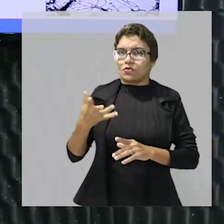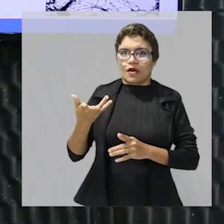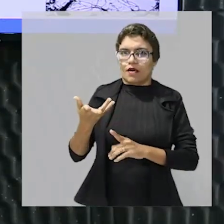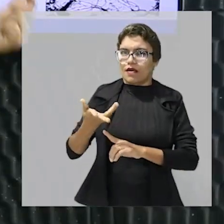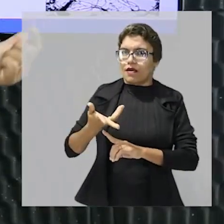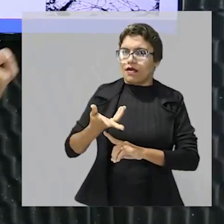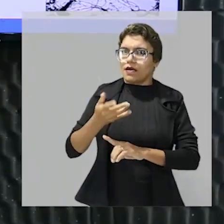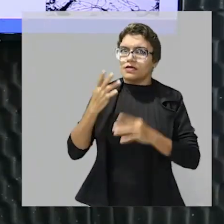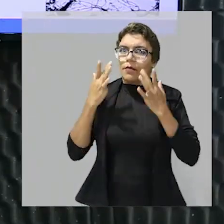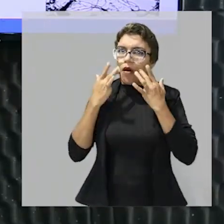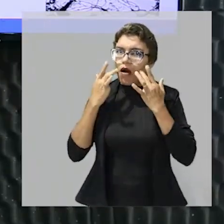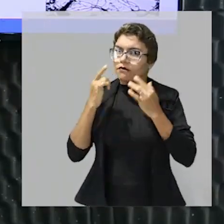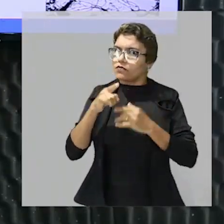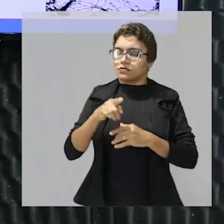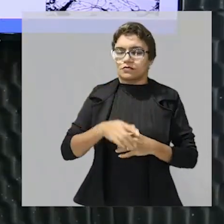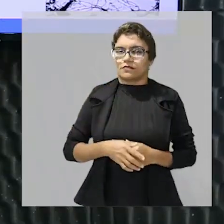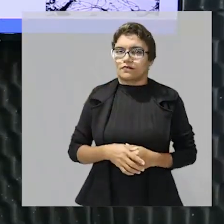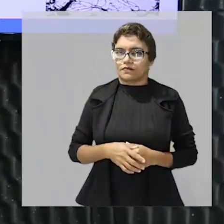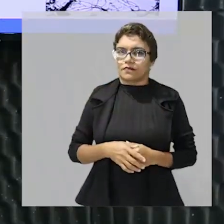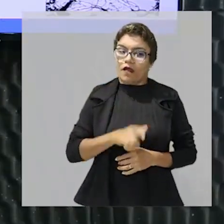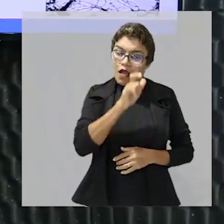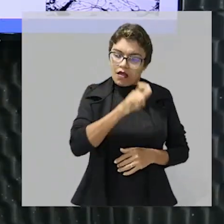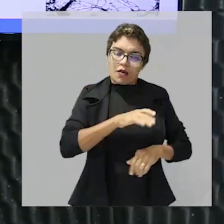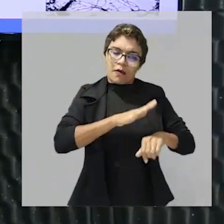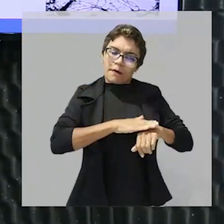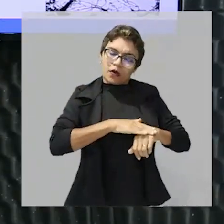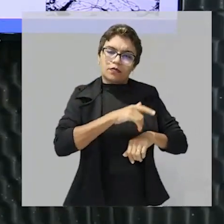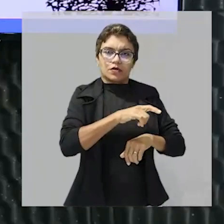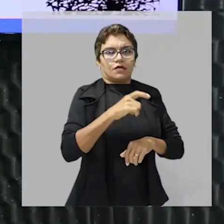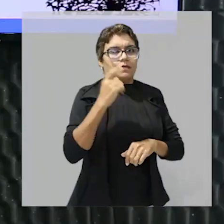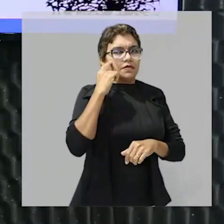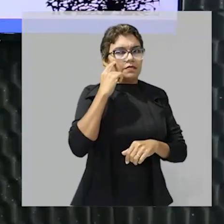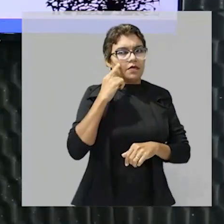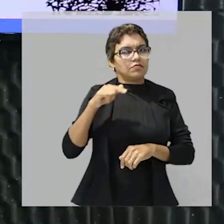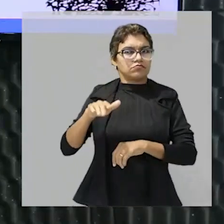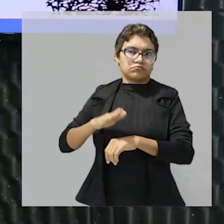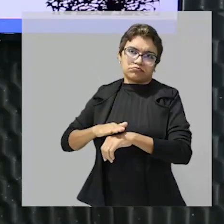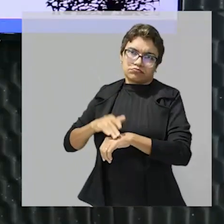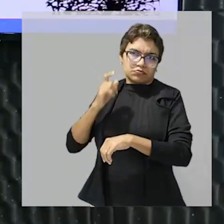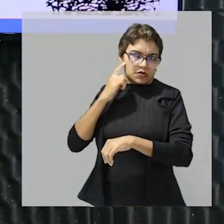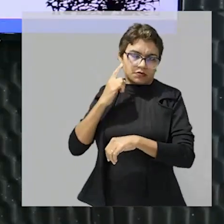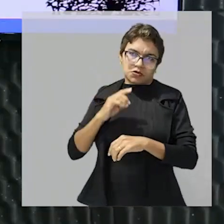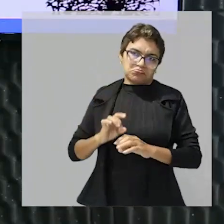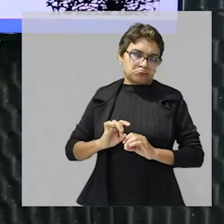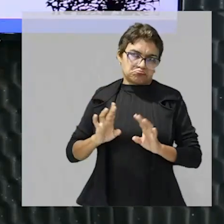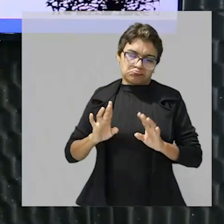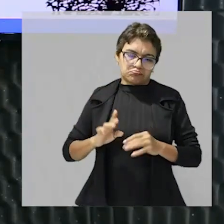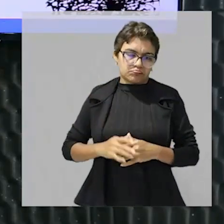o próprio procedimento dele, assim como você tem sua própria forma de concentração.